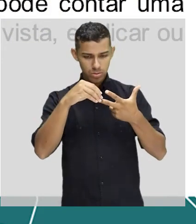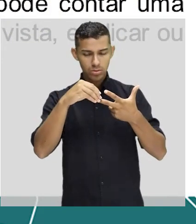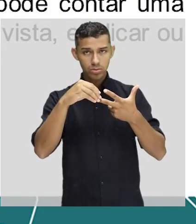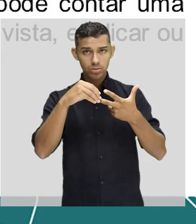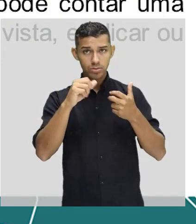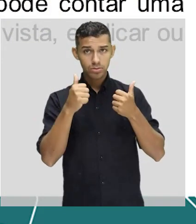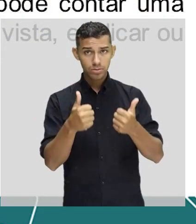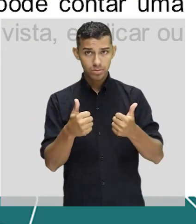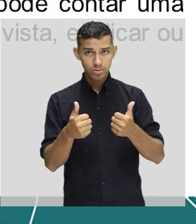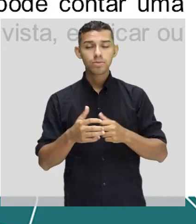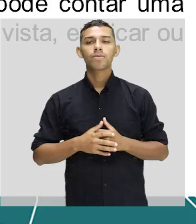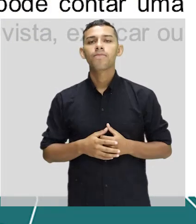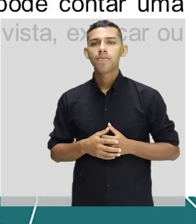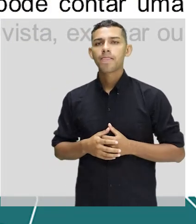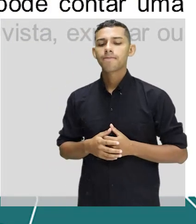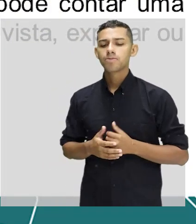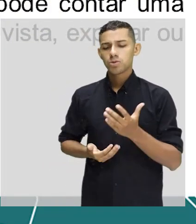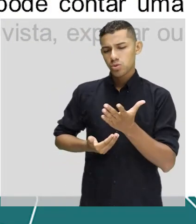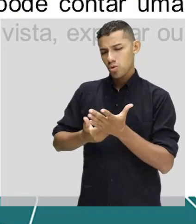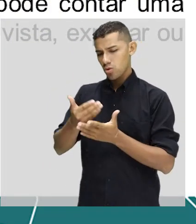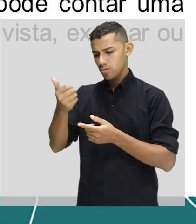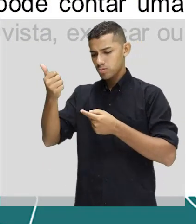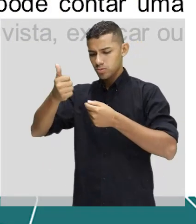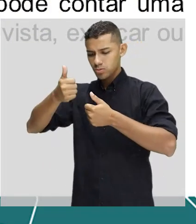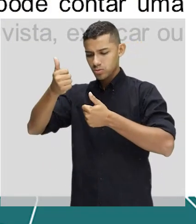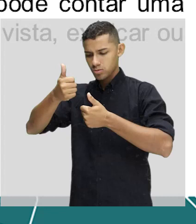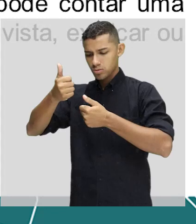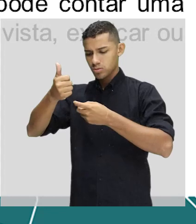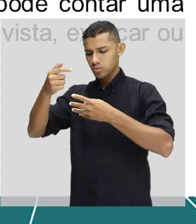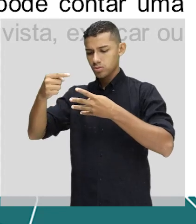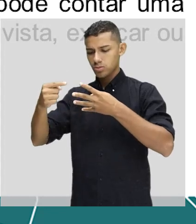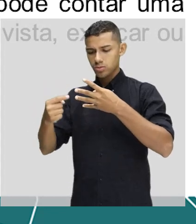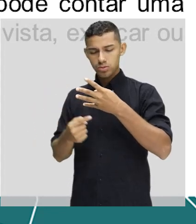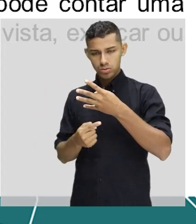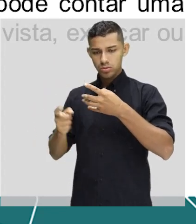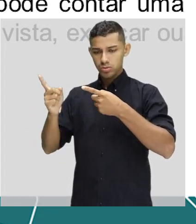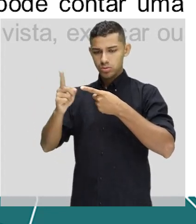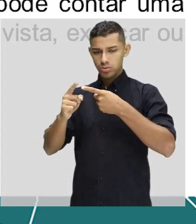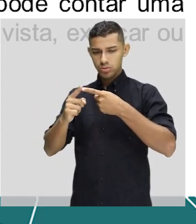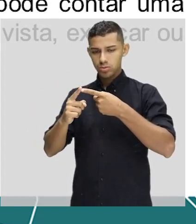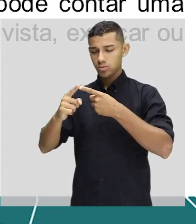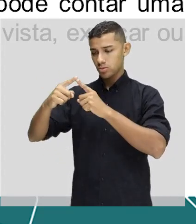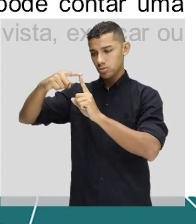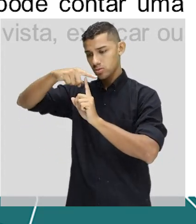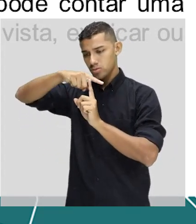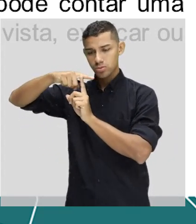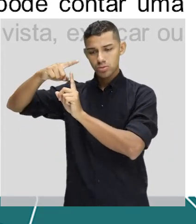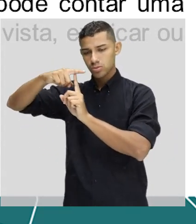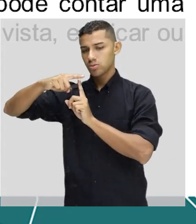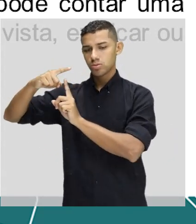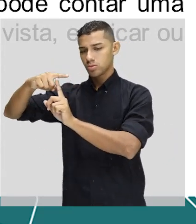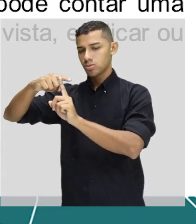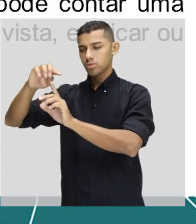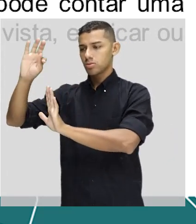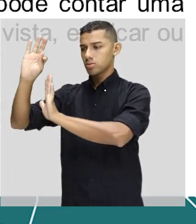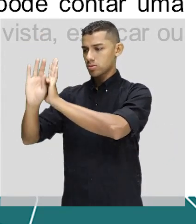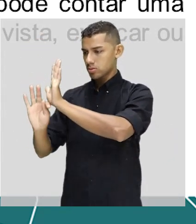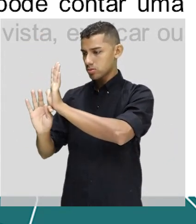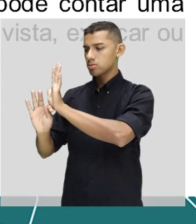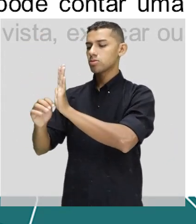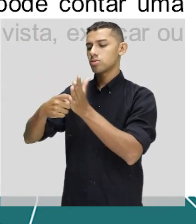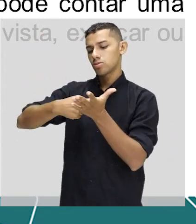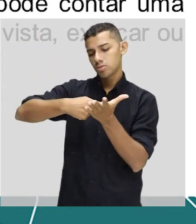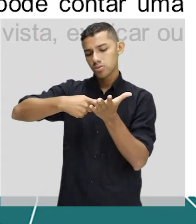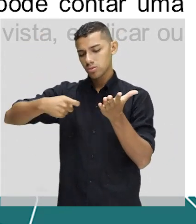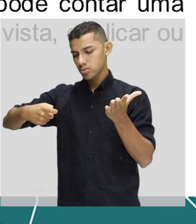Começando aqui com as tipologias textuais. Os tipos de textos, também chamados de tipologias textuais,